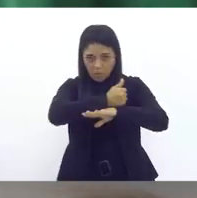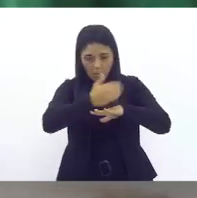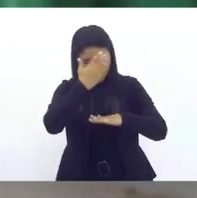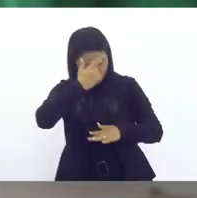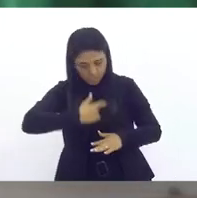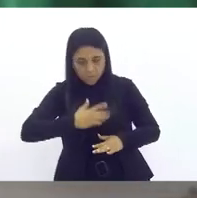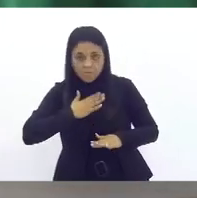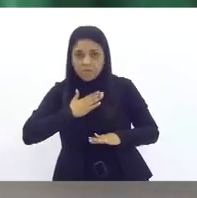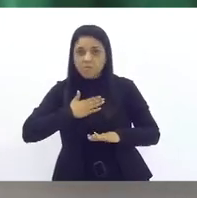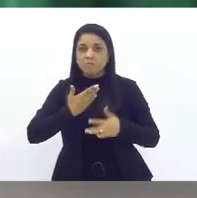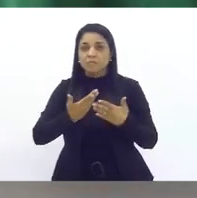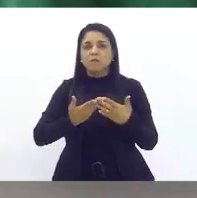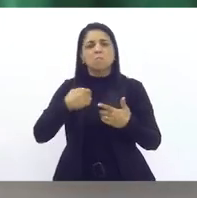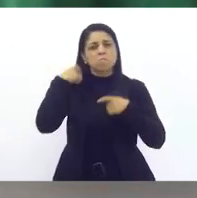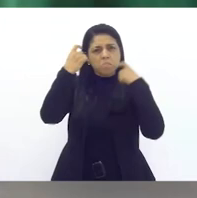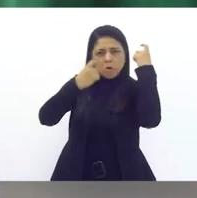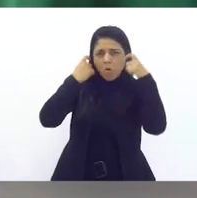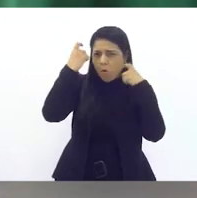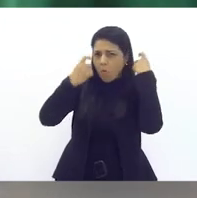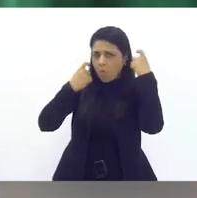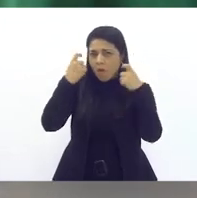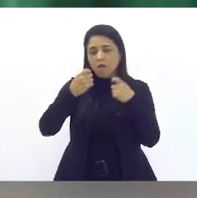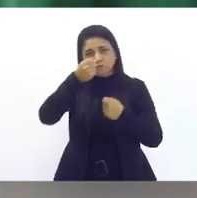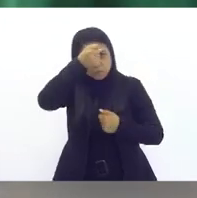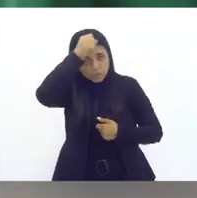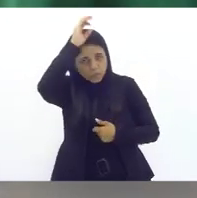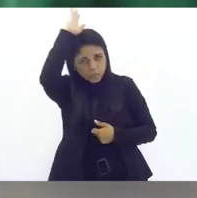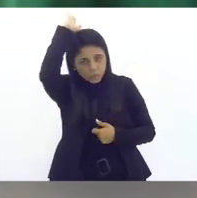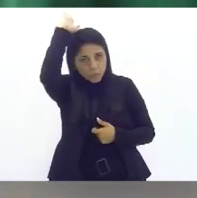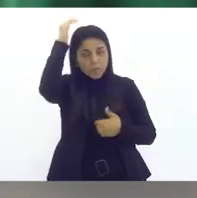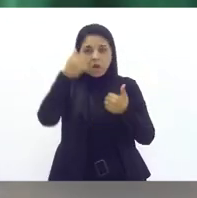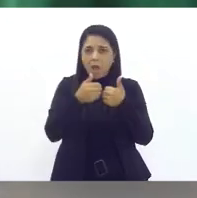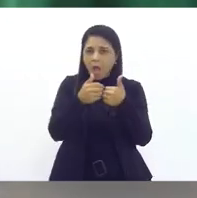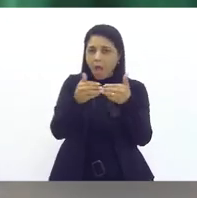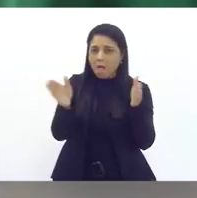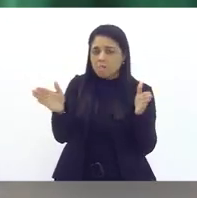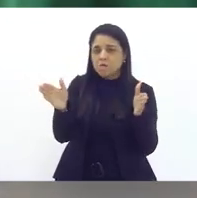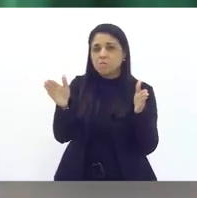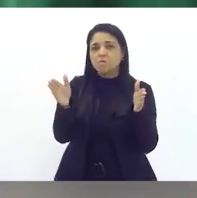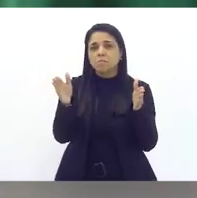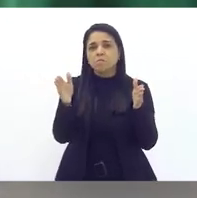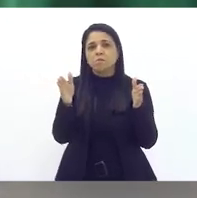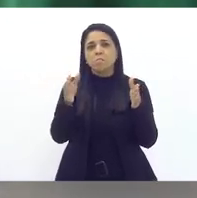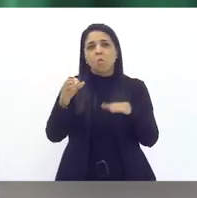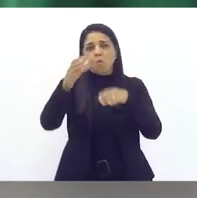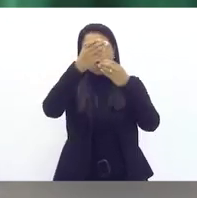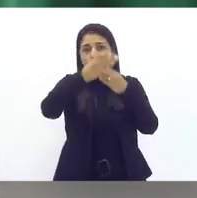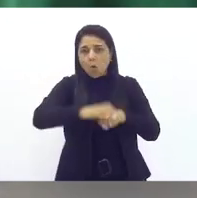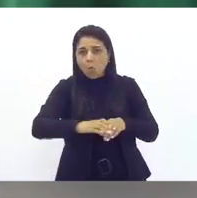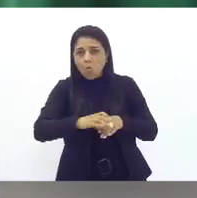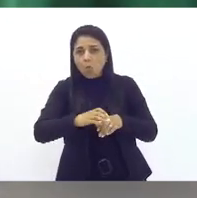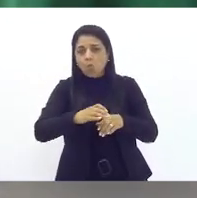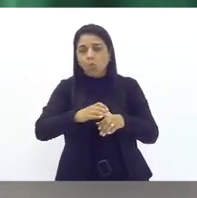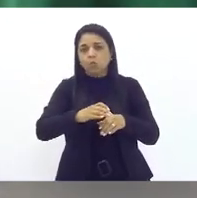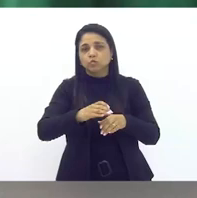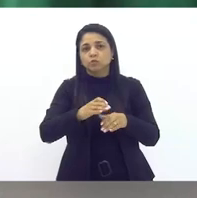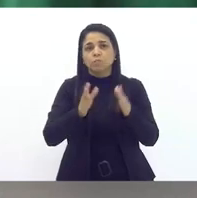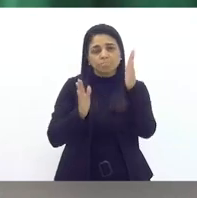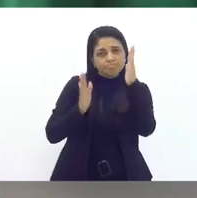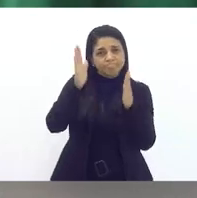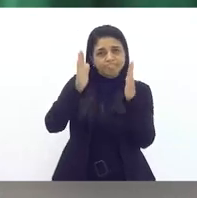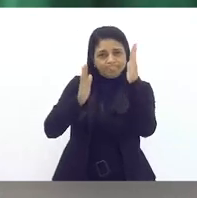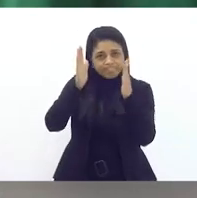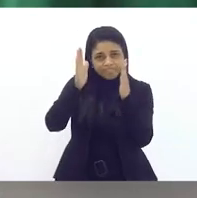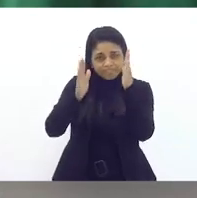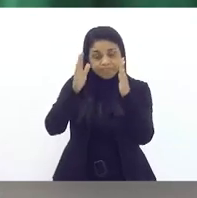me preocupa muito que o Corpo de Bombeiros tenha aberto essa modalidade de concursos temporários, pelas razões que a